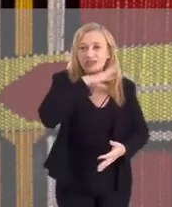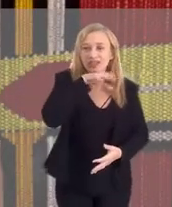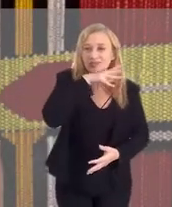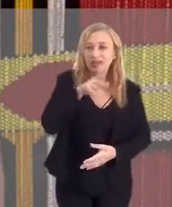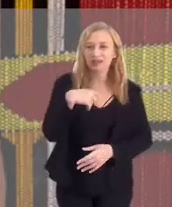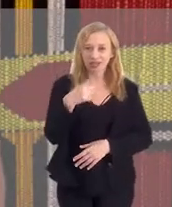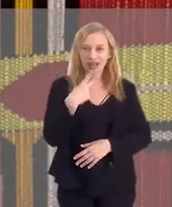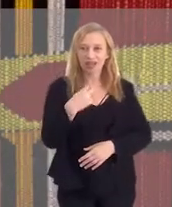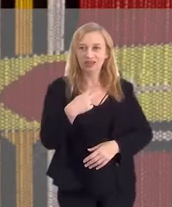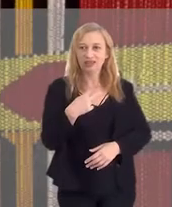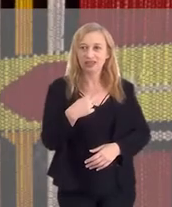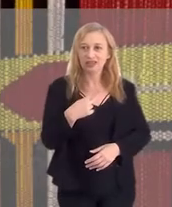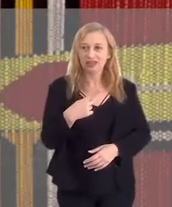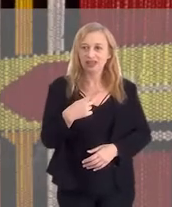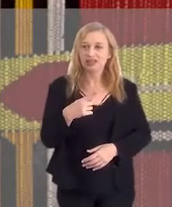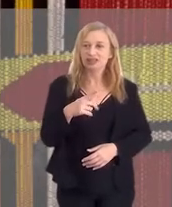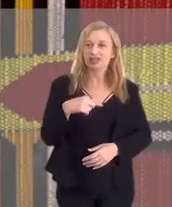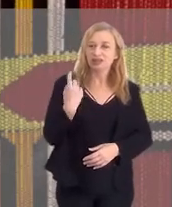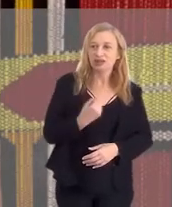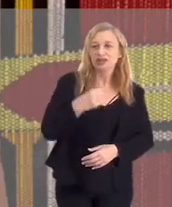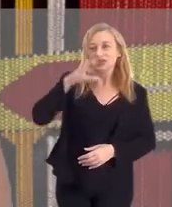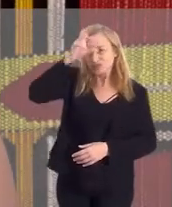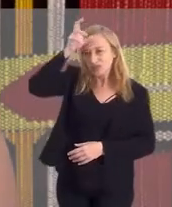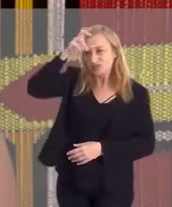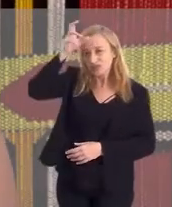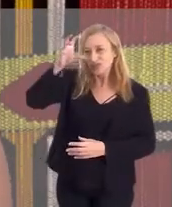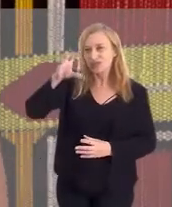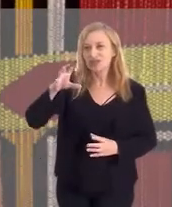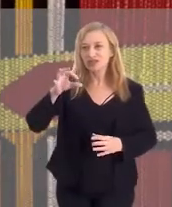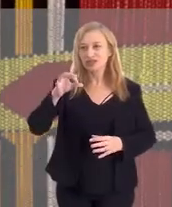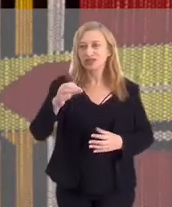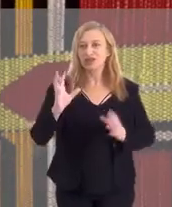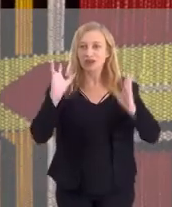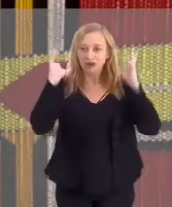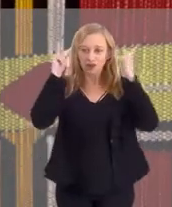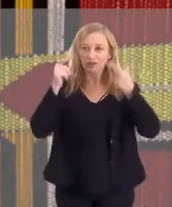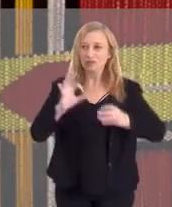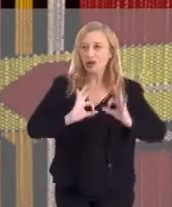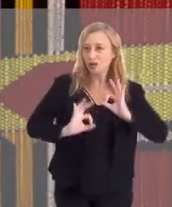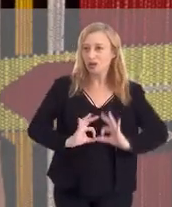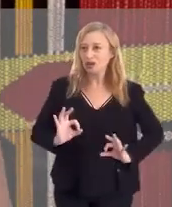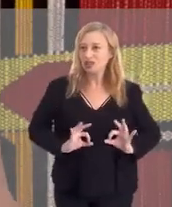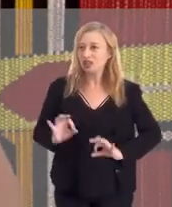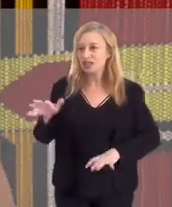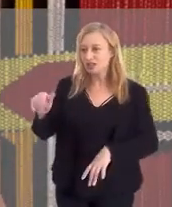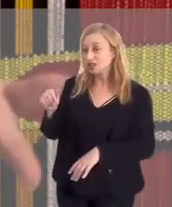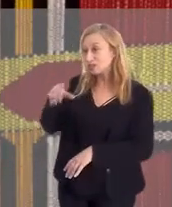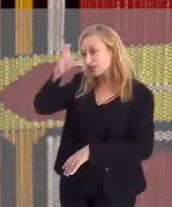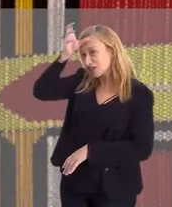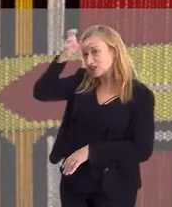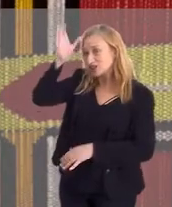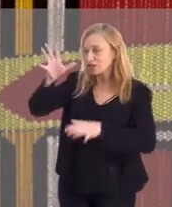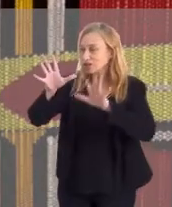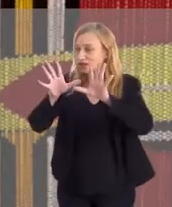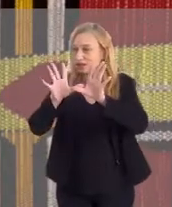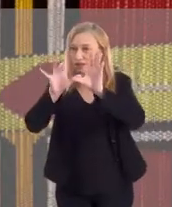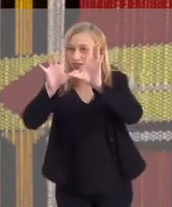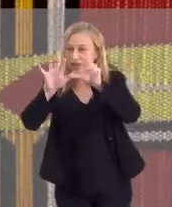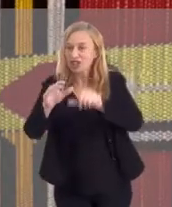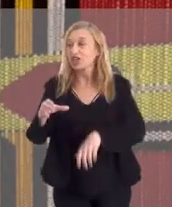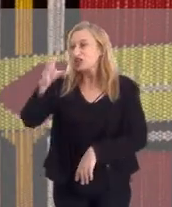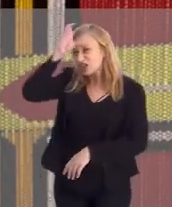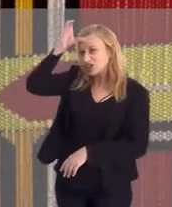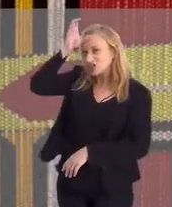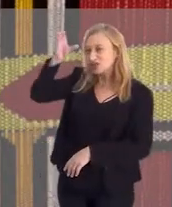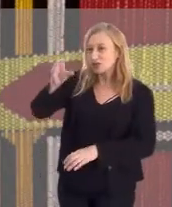que os animais falavam, né? Que os animais são nossos tios. A gente vê uma onça e chama de tio. Ver uma borboleta fala que é tio, ver um